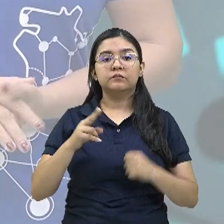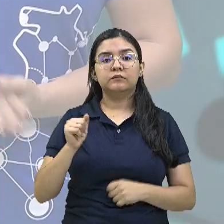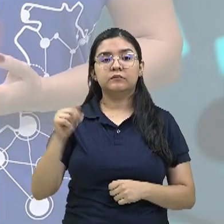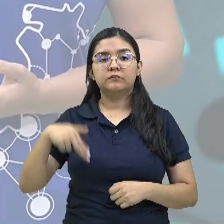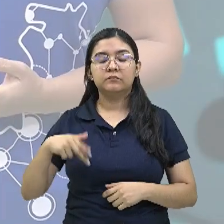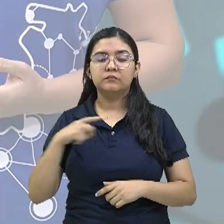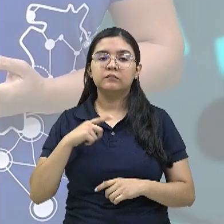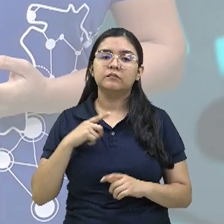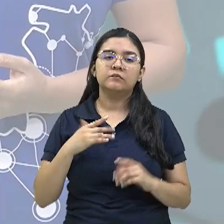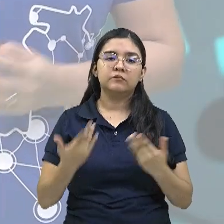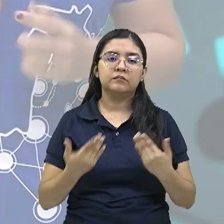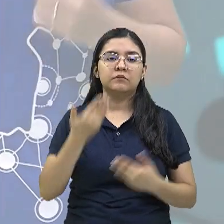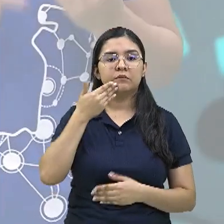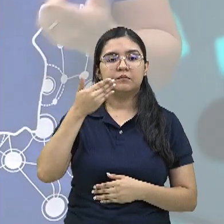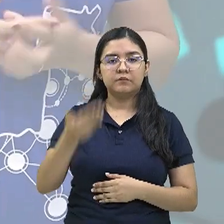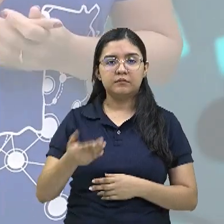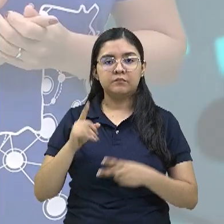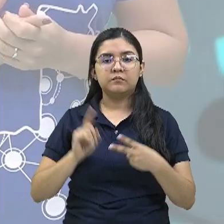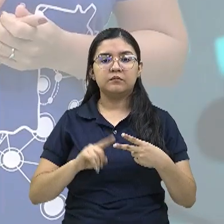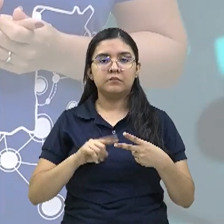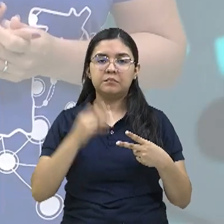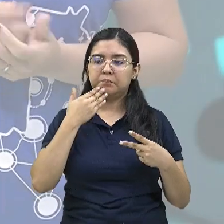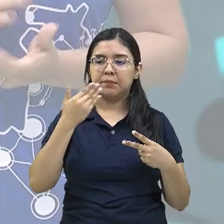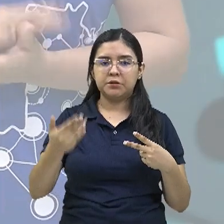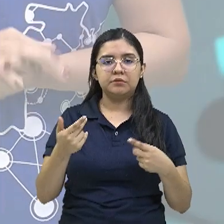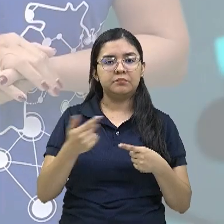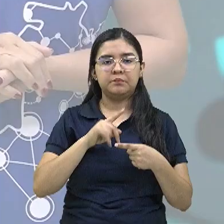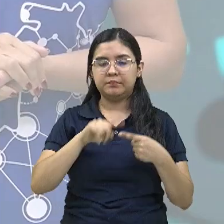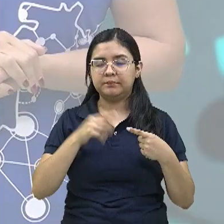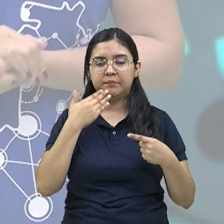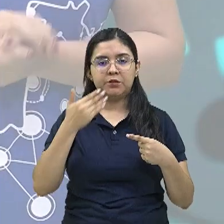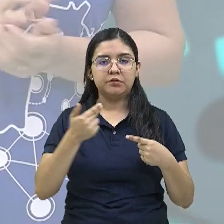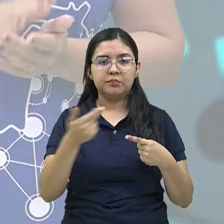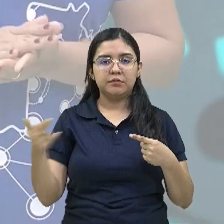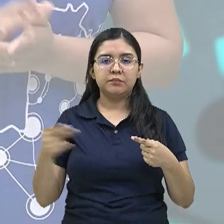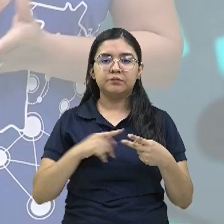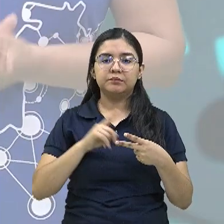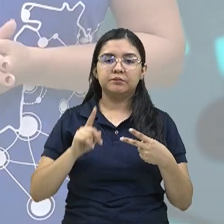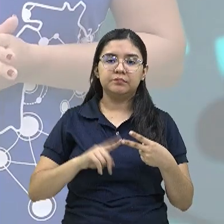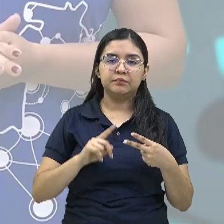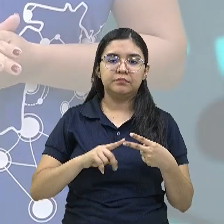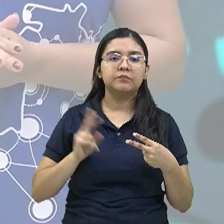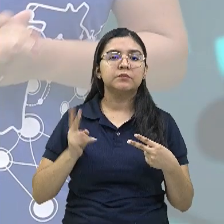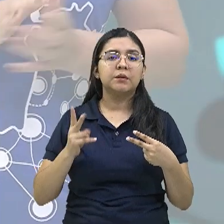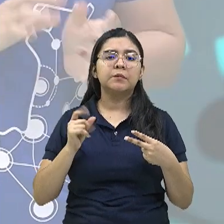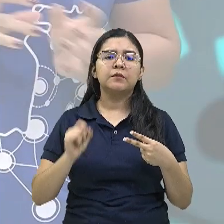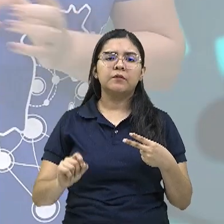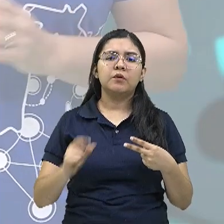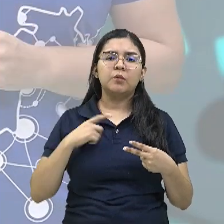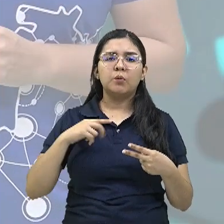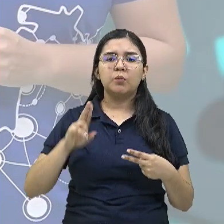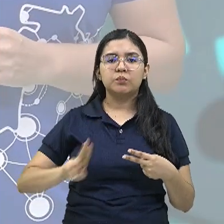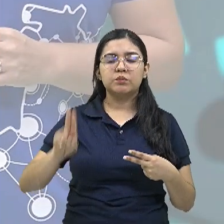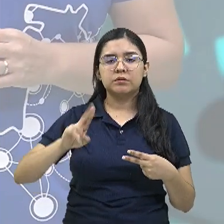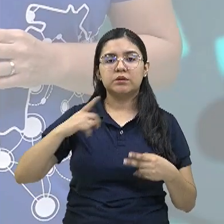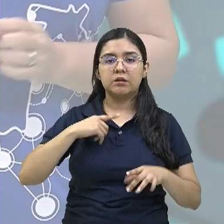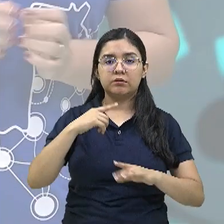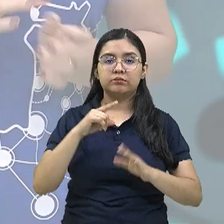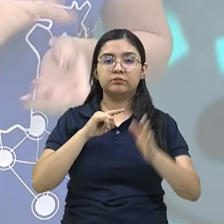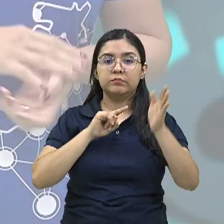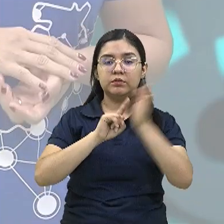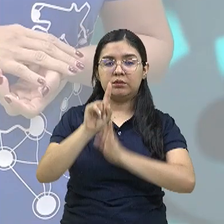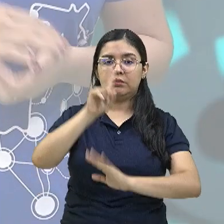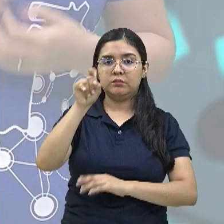como pedido, para fazer pedido. Para fazer pedido, sempre eu vou utilizar a forma